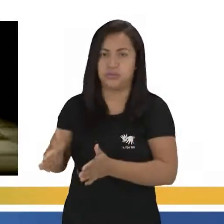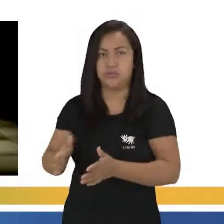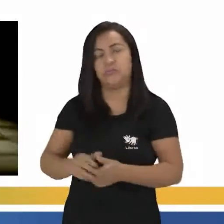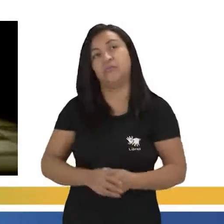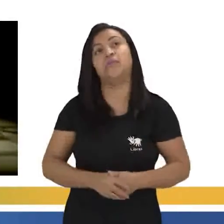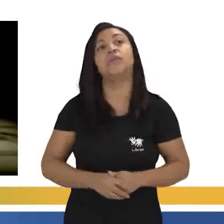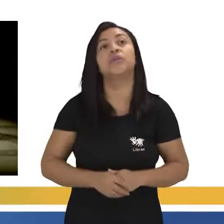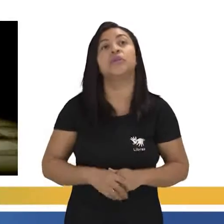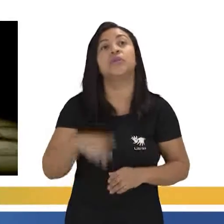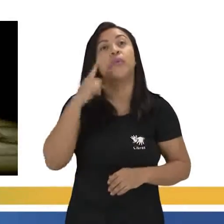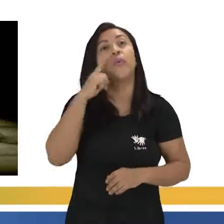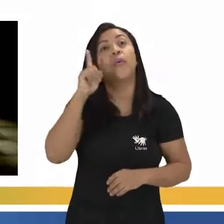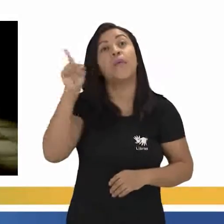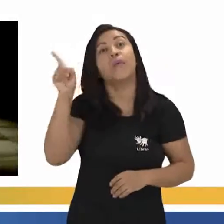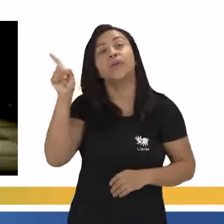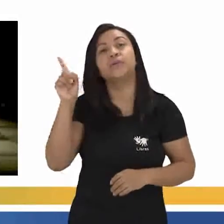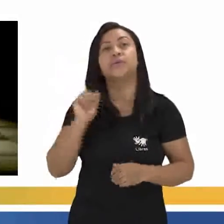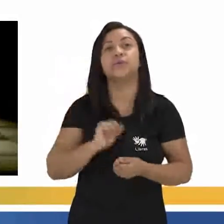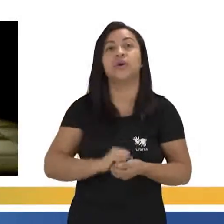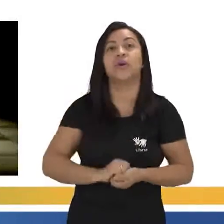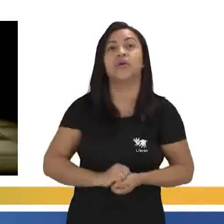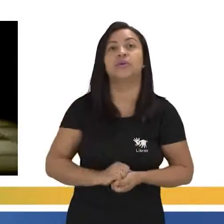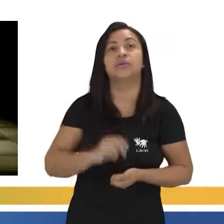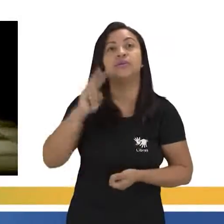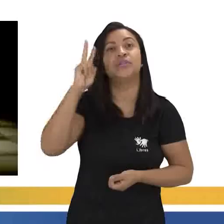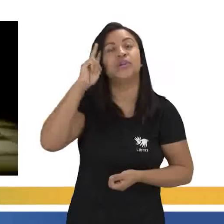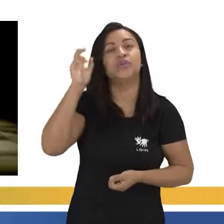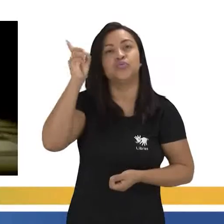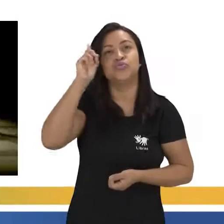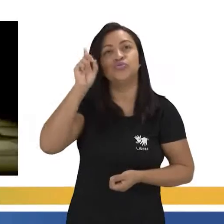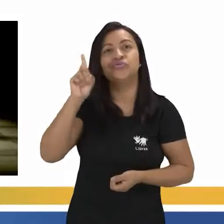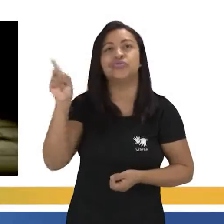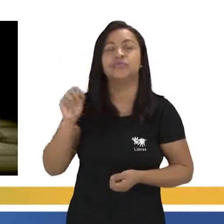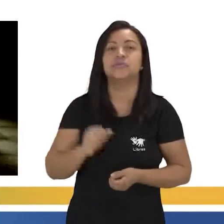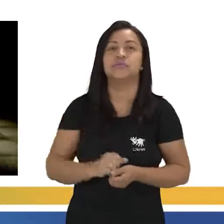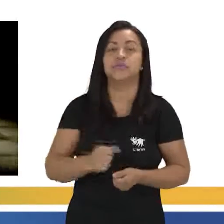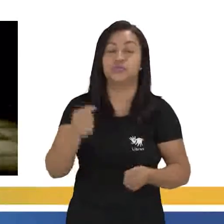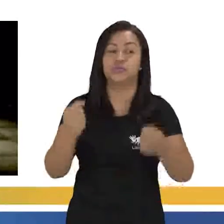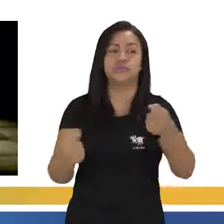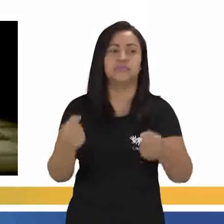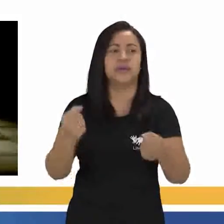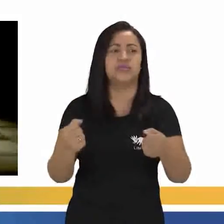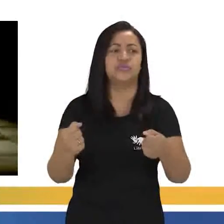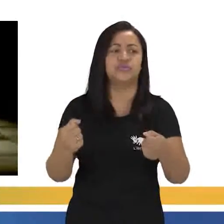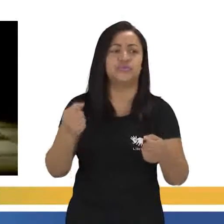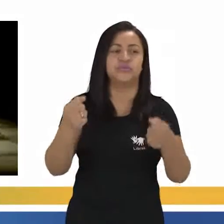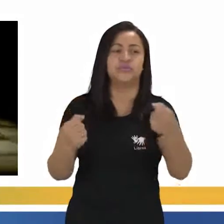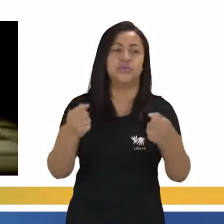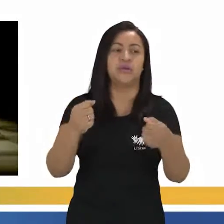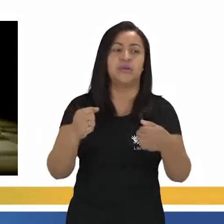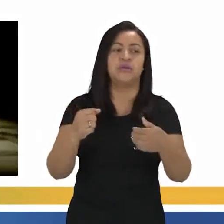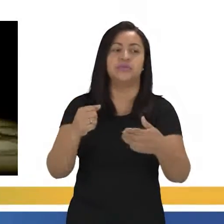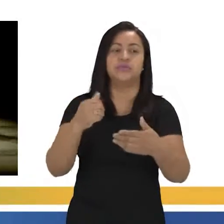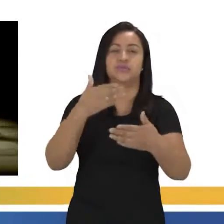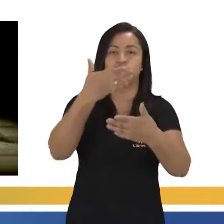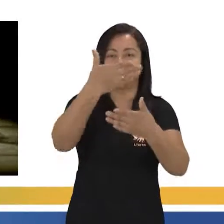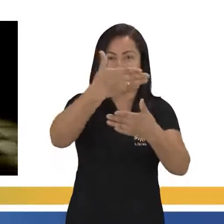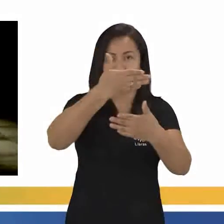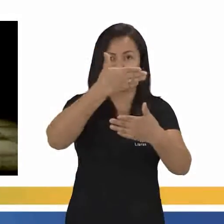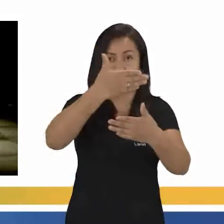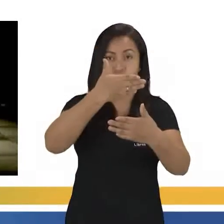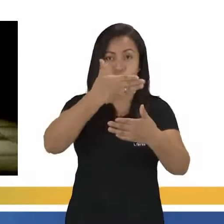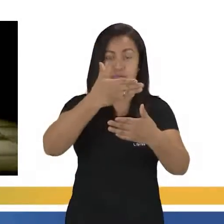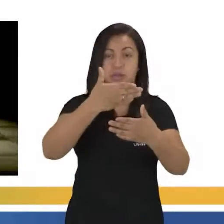do impulso em algumas situações do cotidiano. Por exemplo, os para-choques dos carros, eles são feitos de um material mais